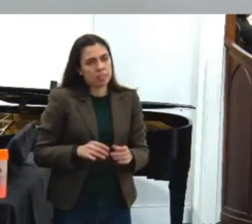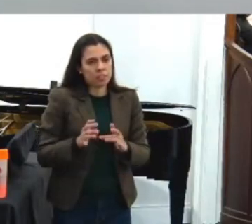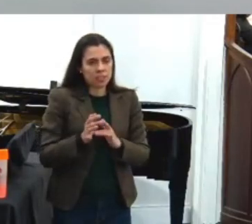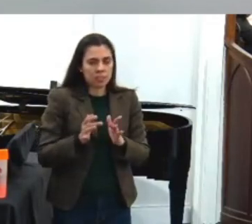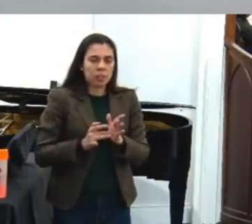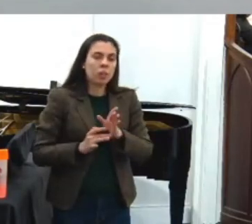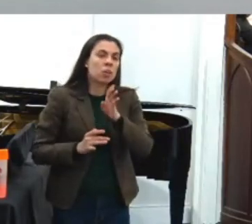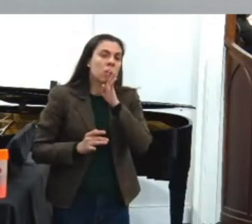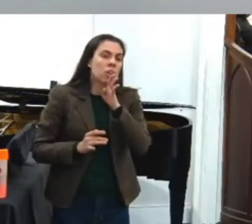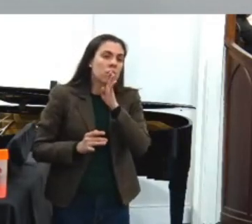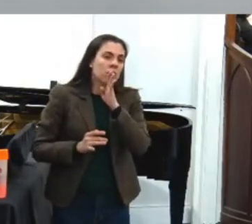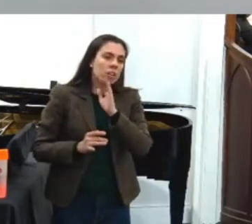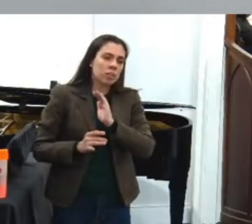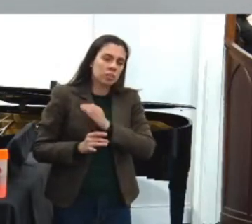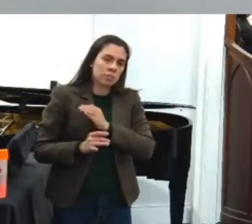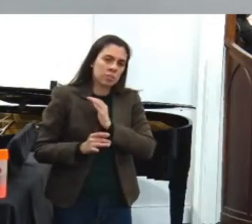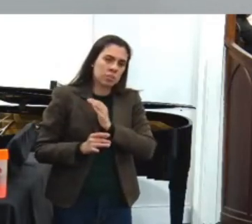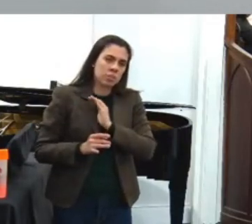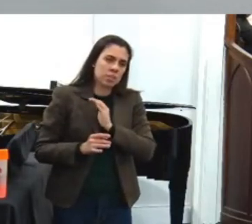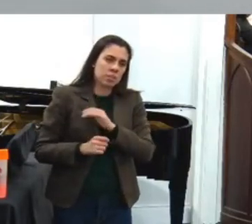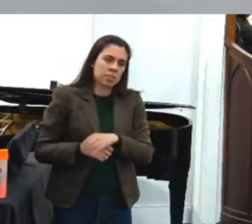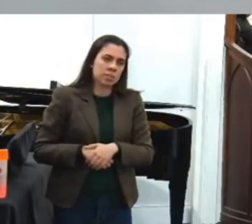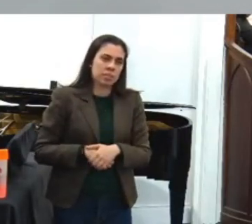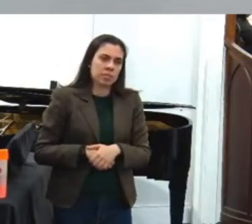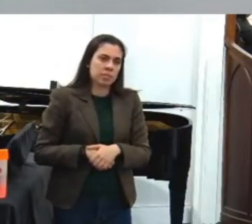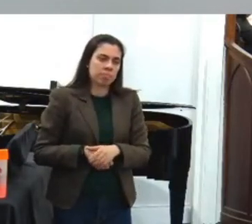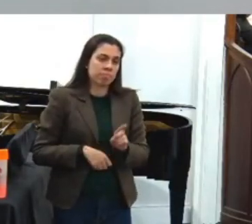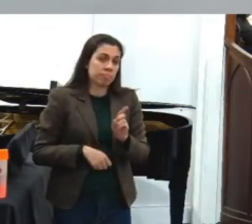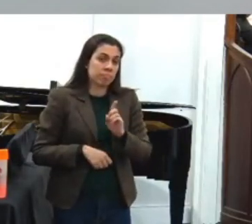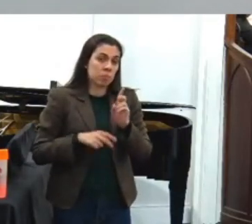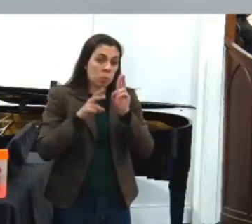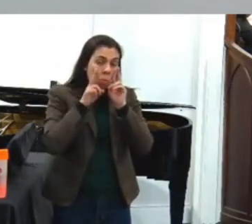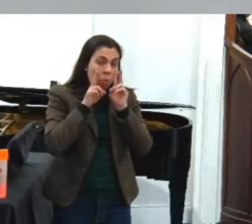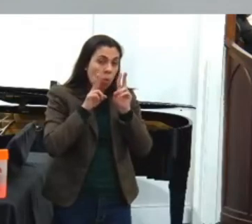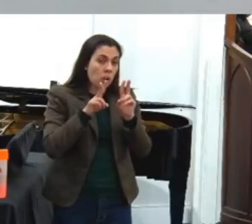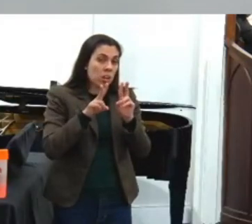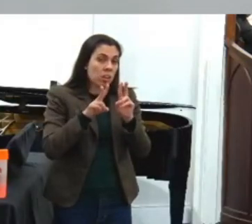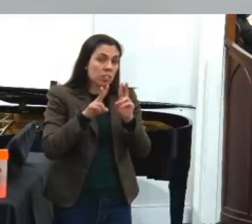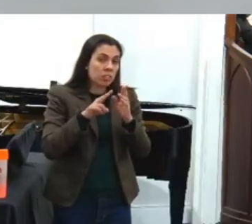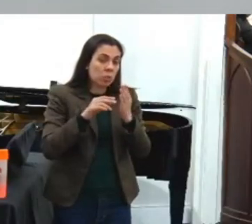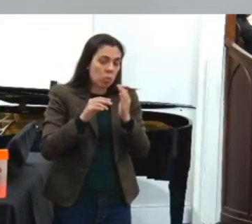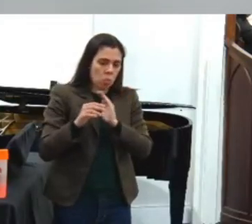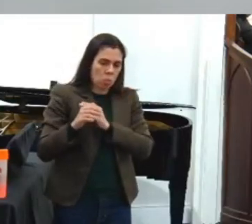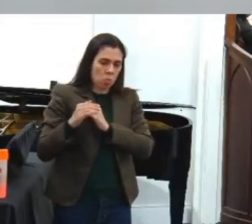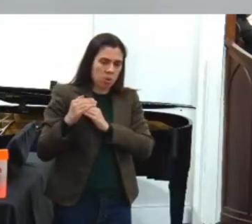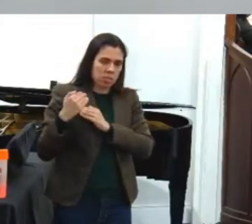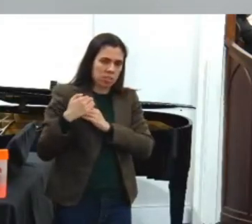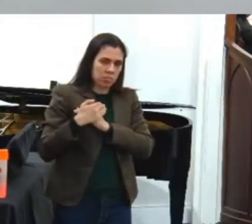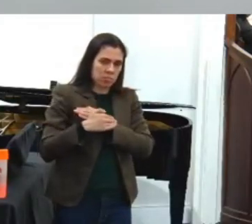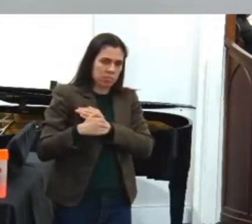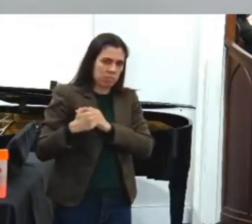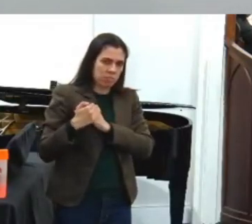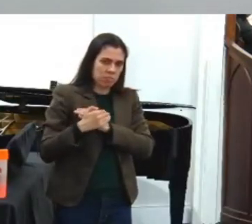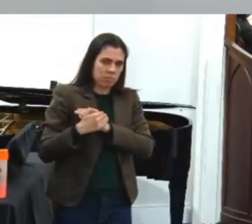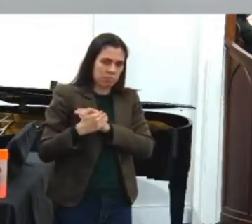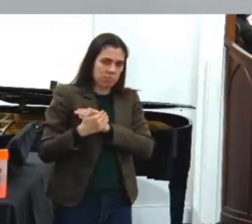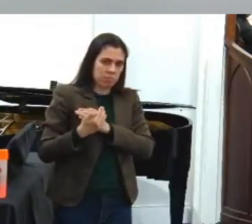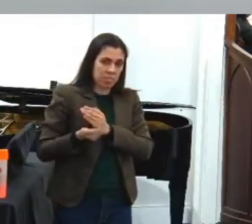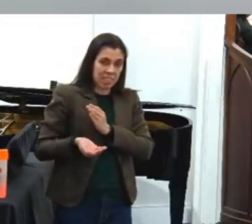conhece o coração. Ele não olha somente o exterior, mas Ele conhece o coração de cada uma